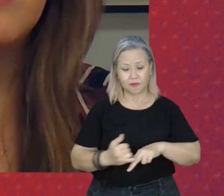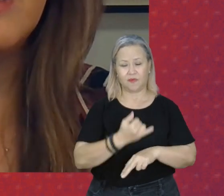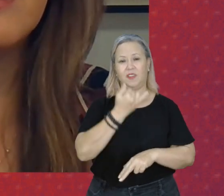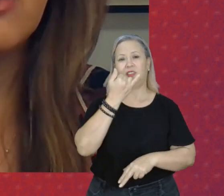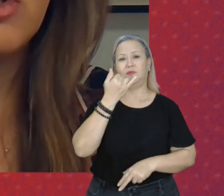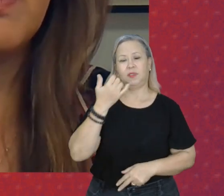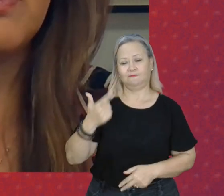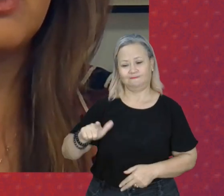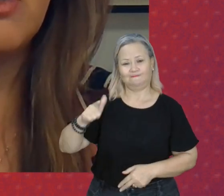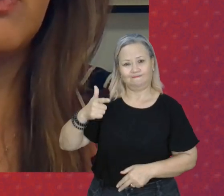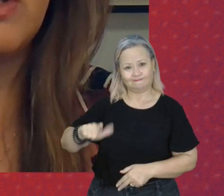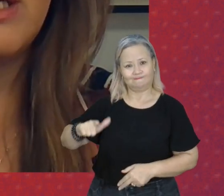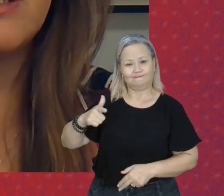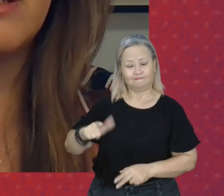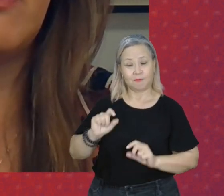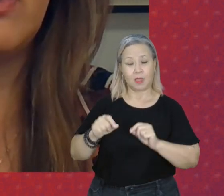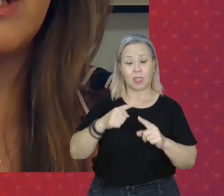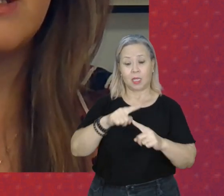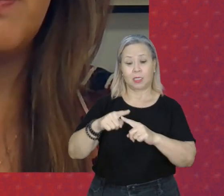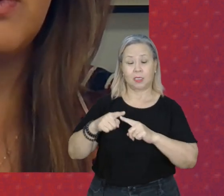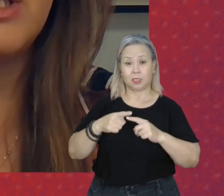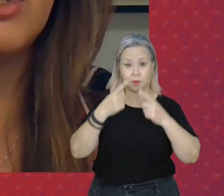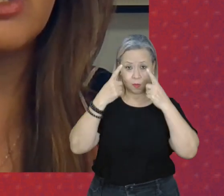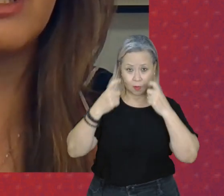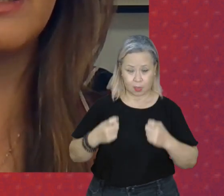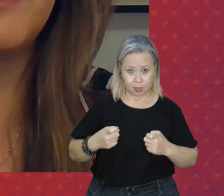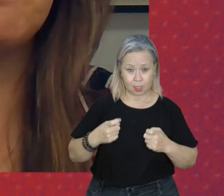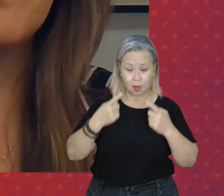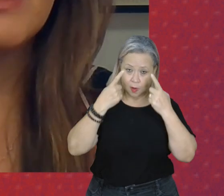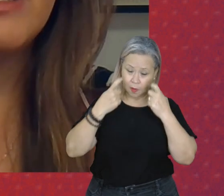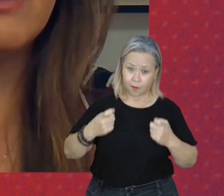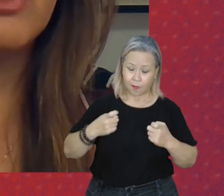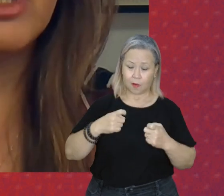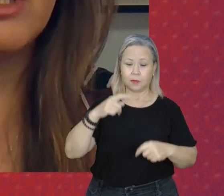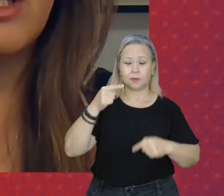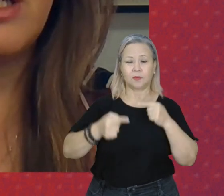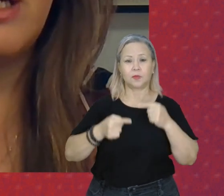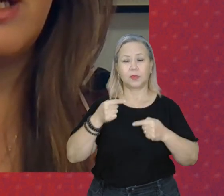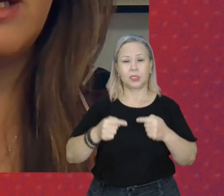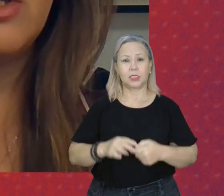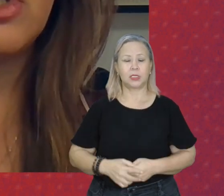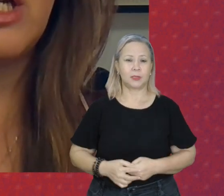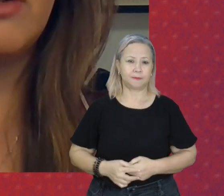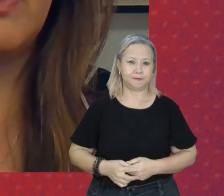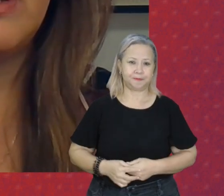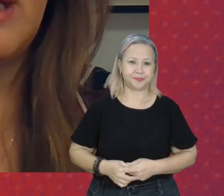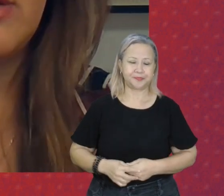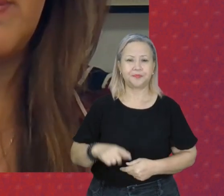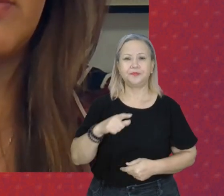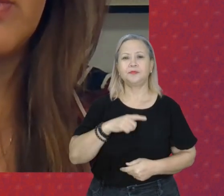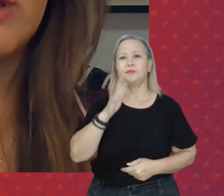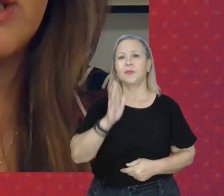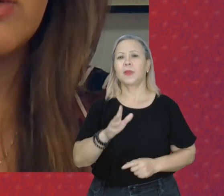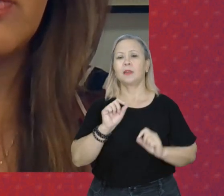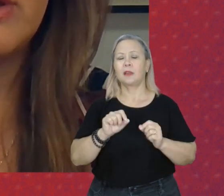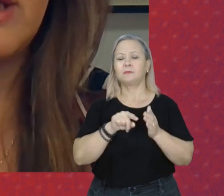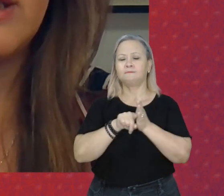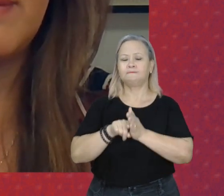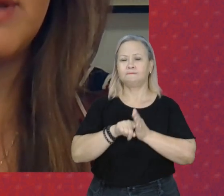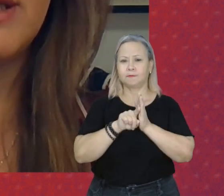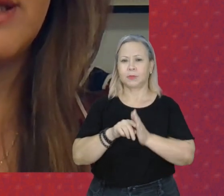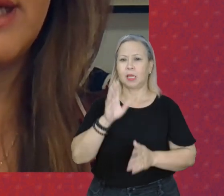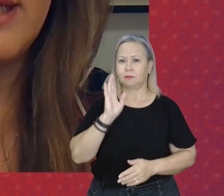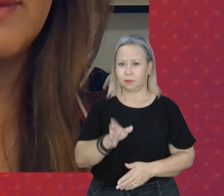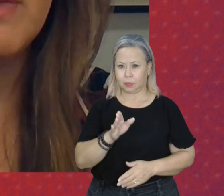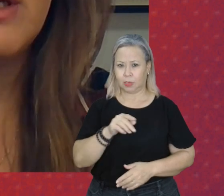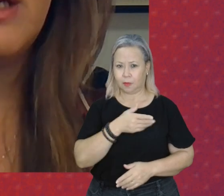recorrentes desse tipo de violência, da violência política, né? E eu tinha já levantado para vocês, eu vou até